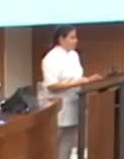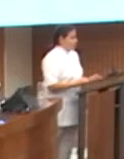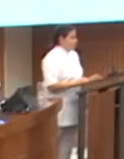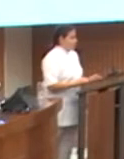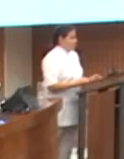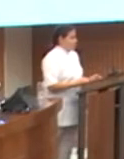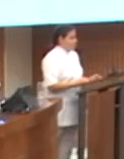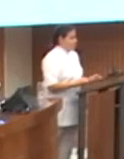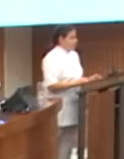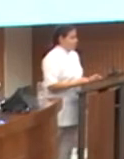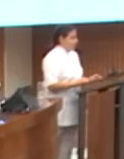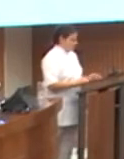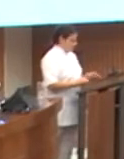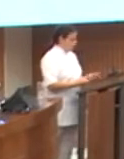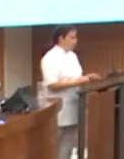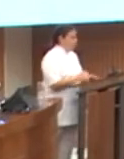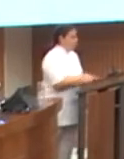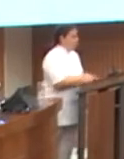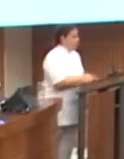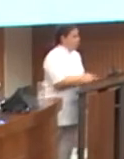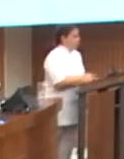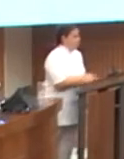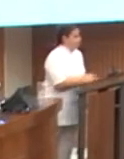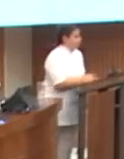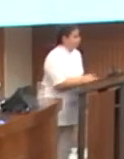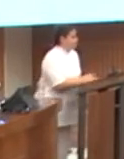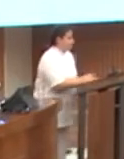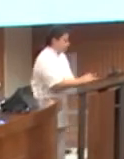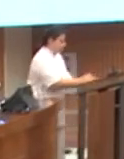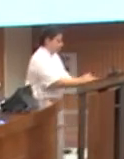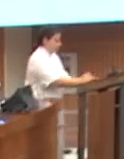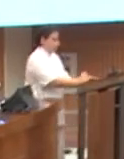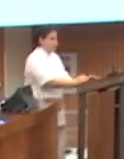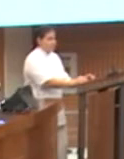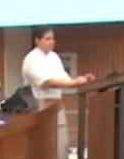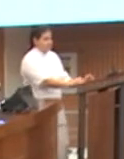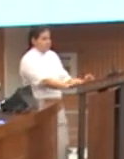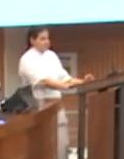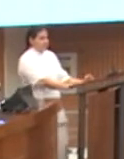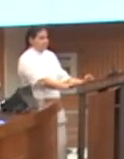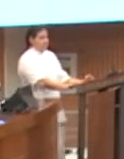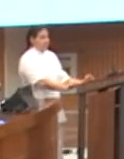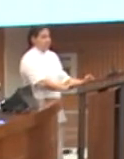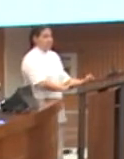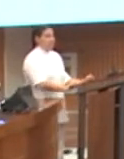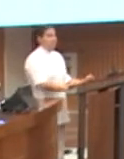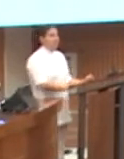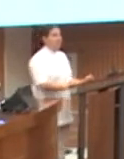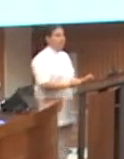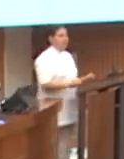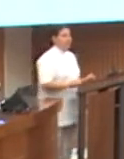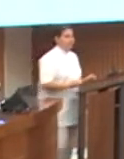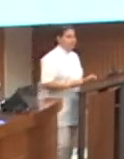19 é o dia, né? Gente, não tem muita coisa na cabeça, filha.